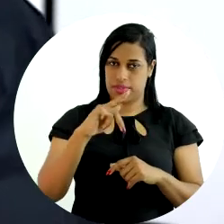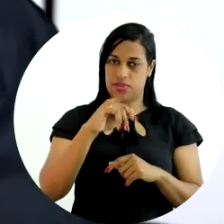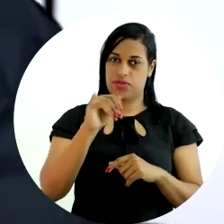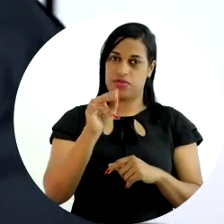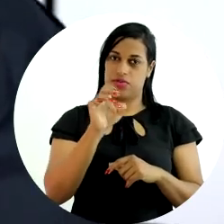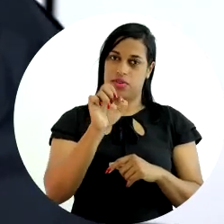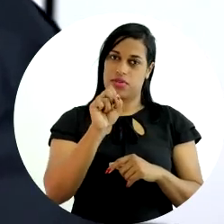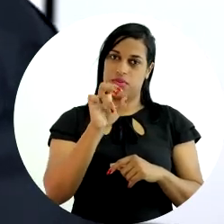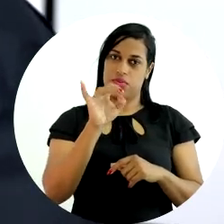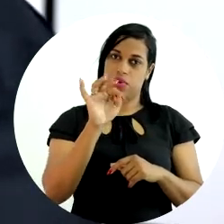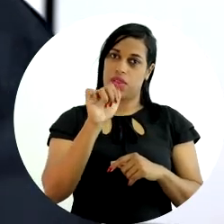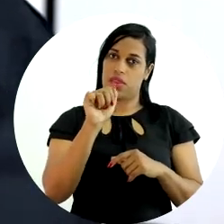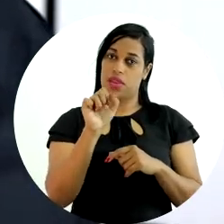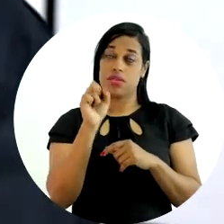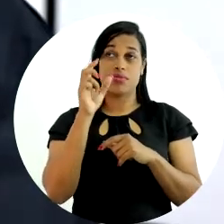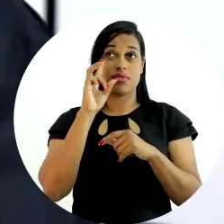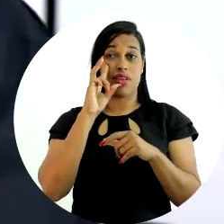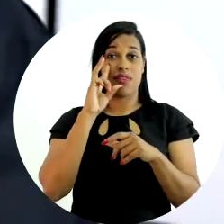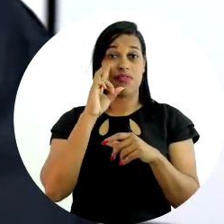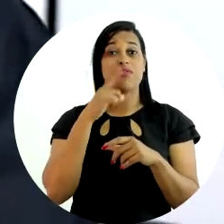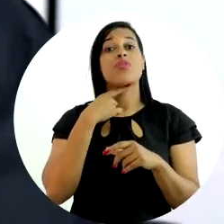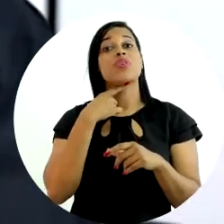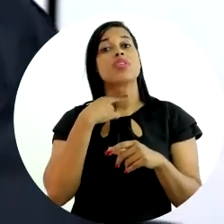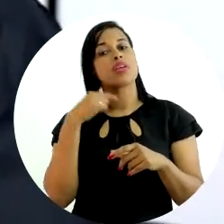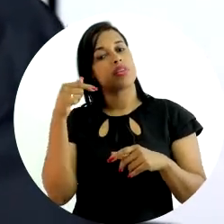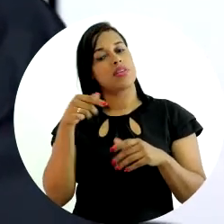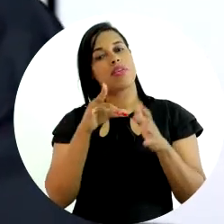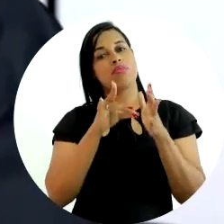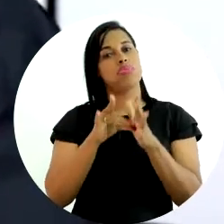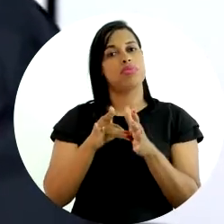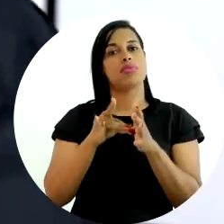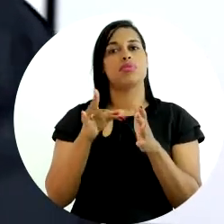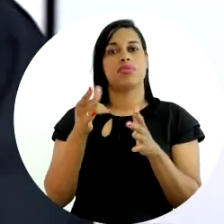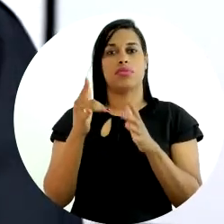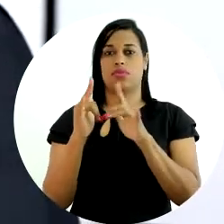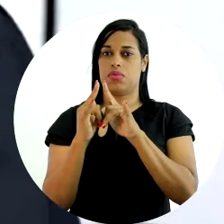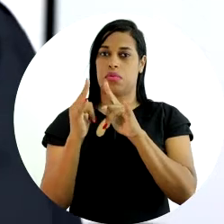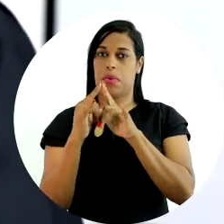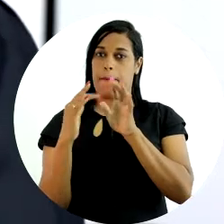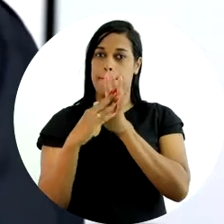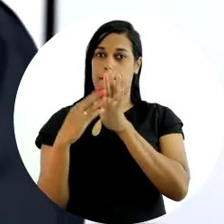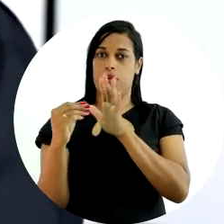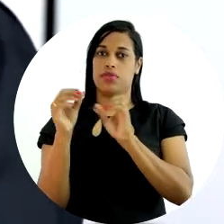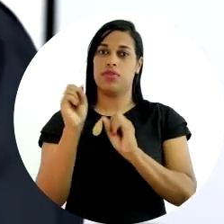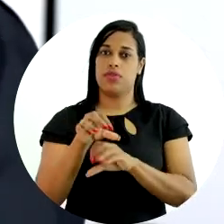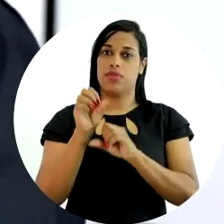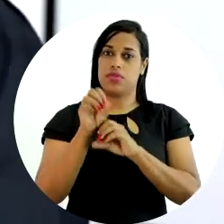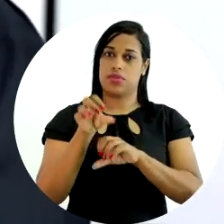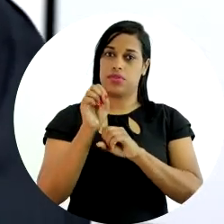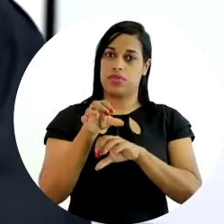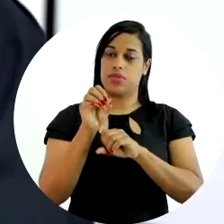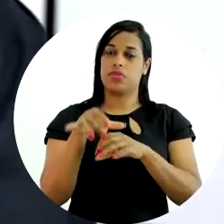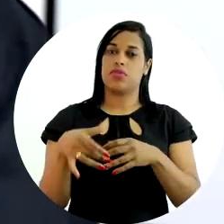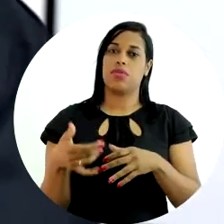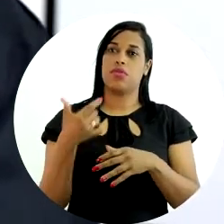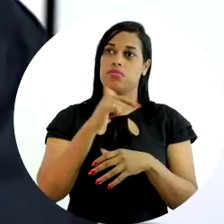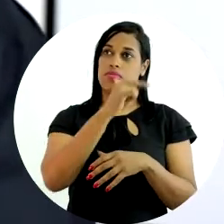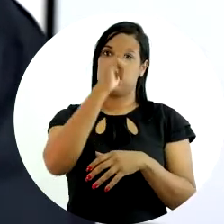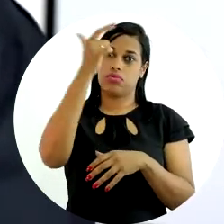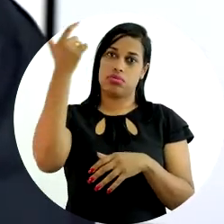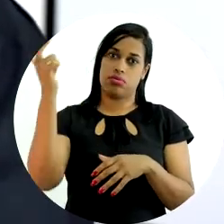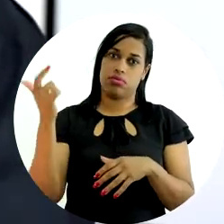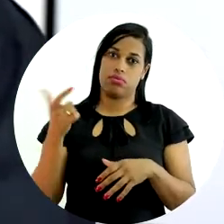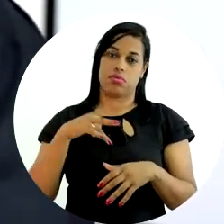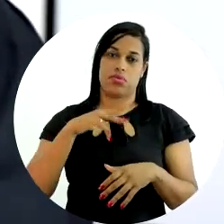da coroa portuguesa era fazer com que implantasse aqui no Brasil o mesmo modelo educacional que estava sendo